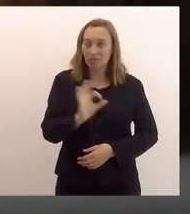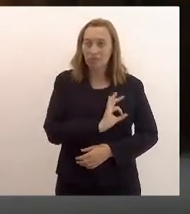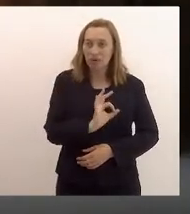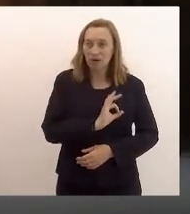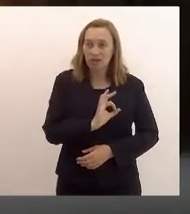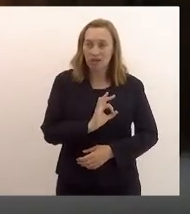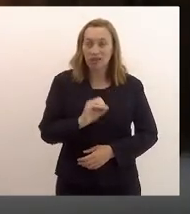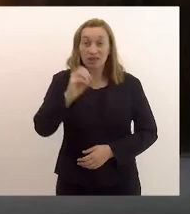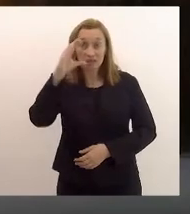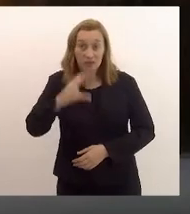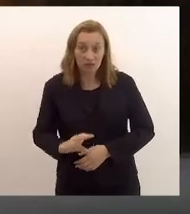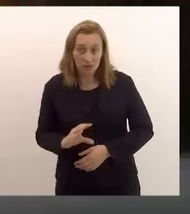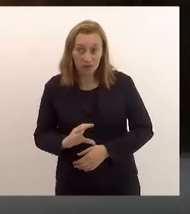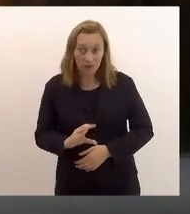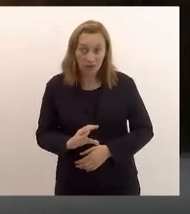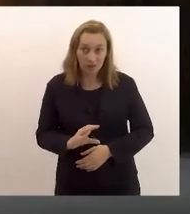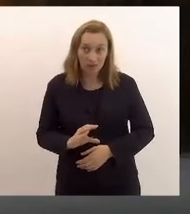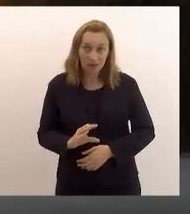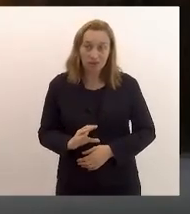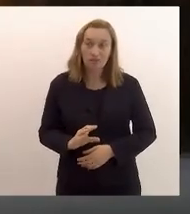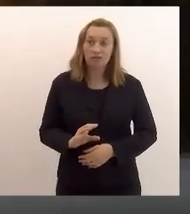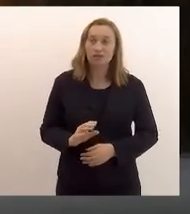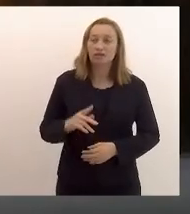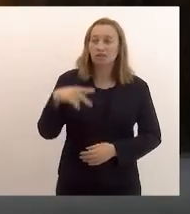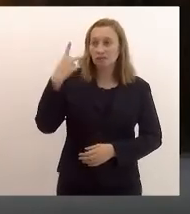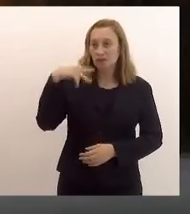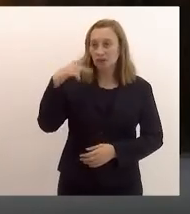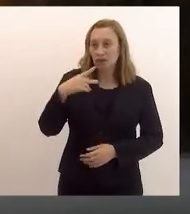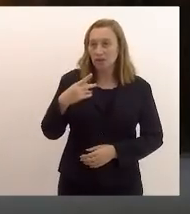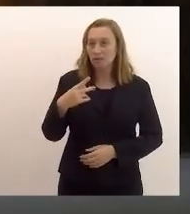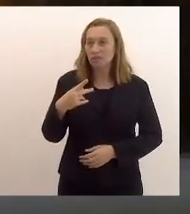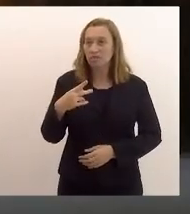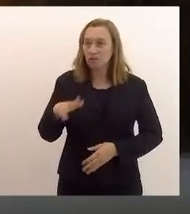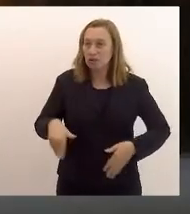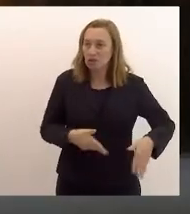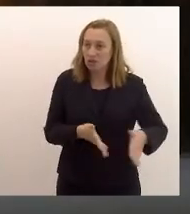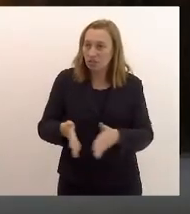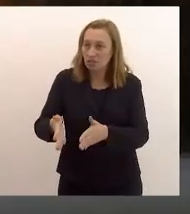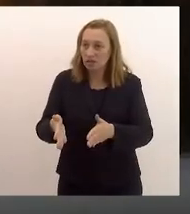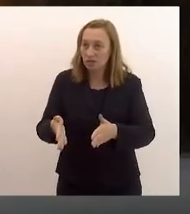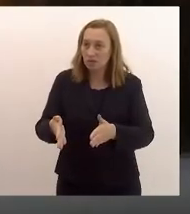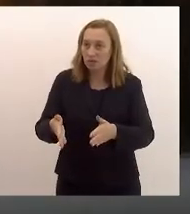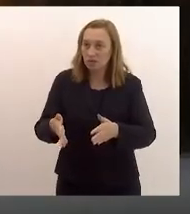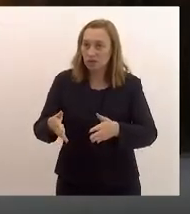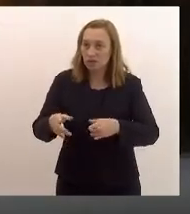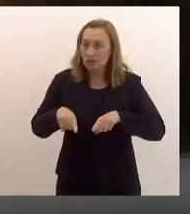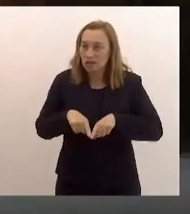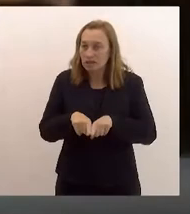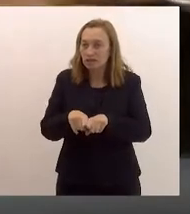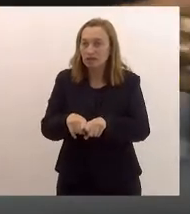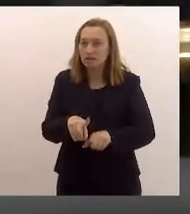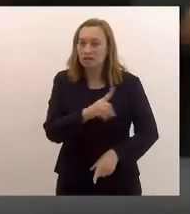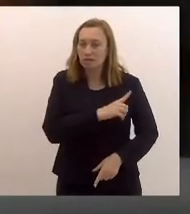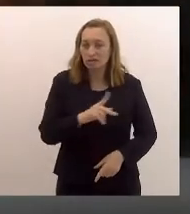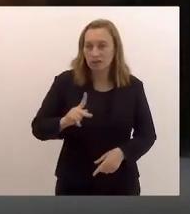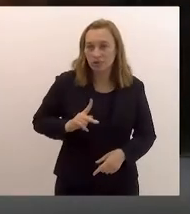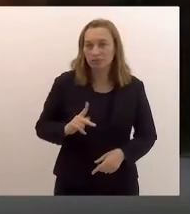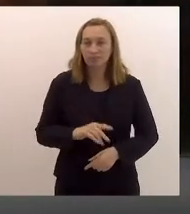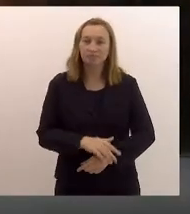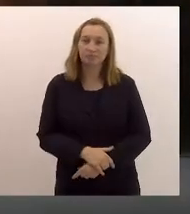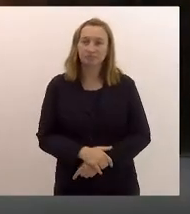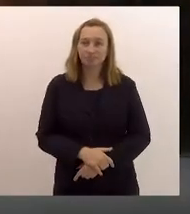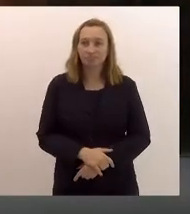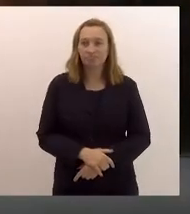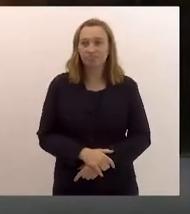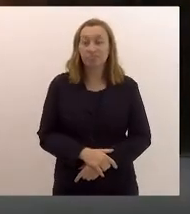e tanto na Polícia Civil como no Parlamento os meus caminhos se cruzaram com os Olá pessoal dia pública